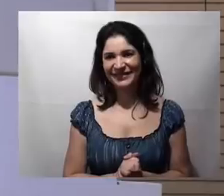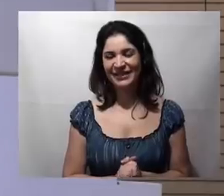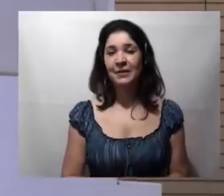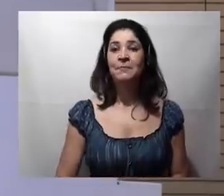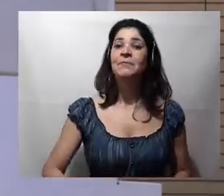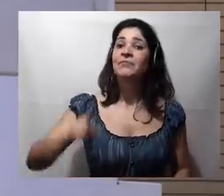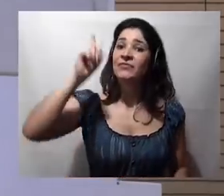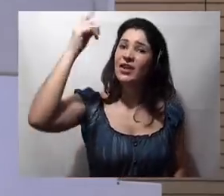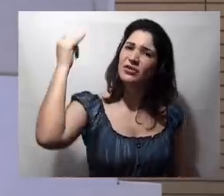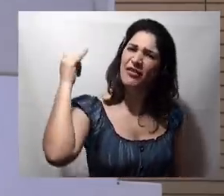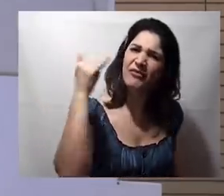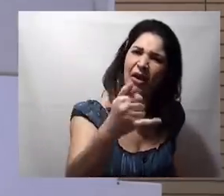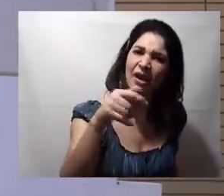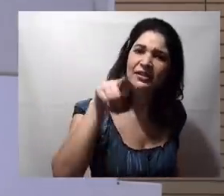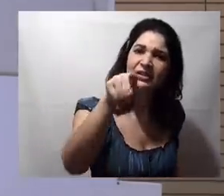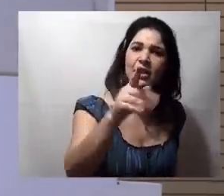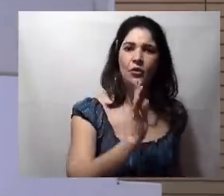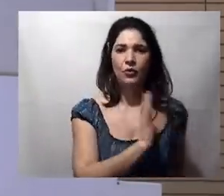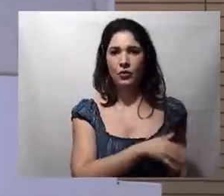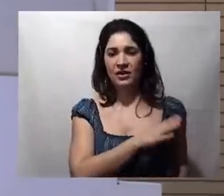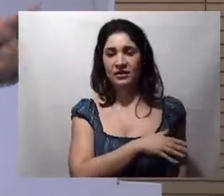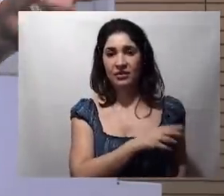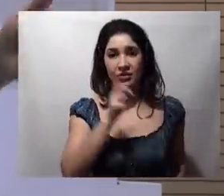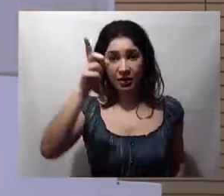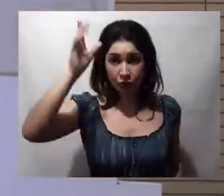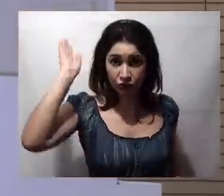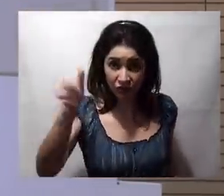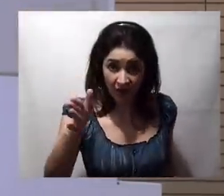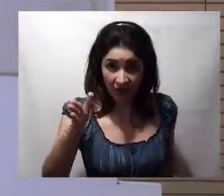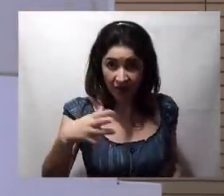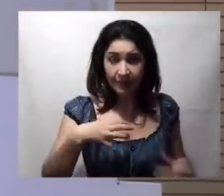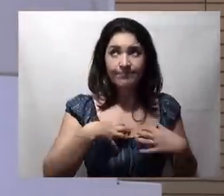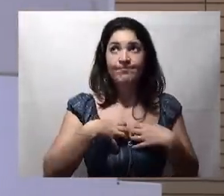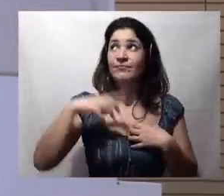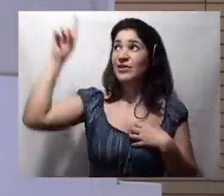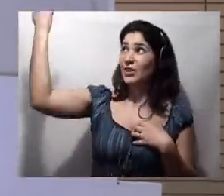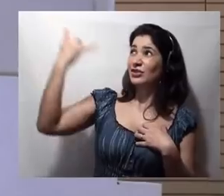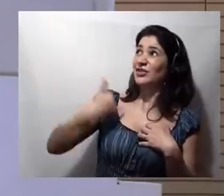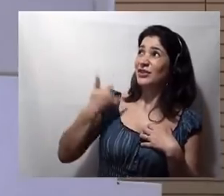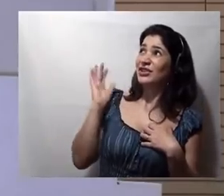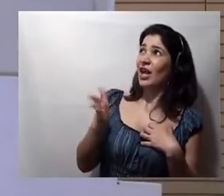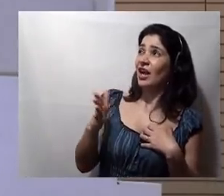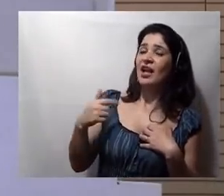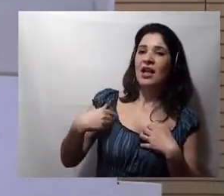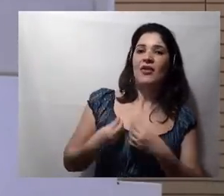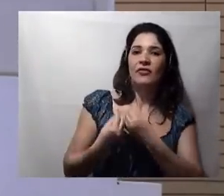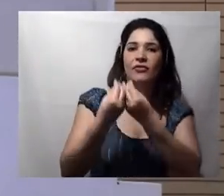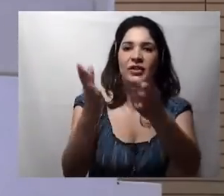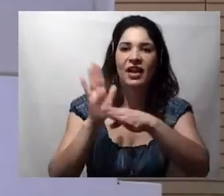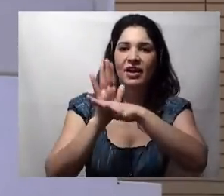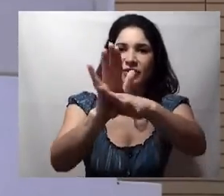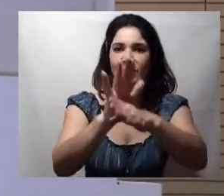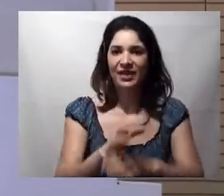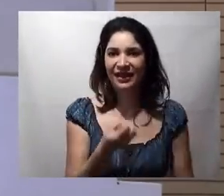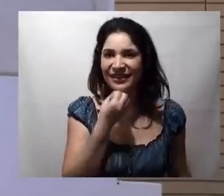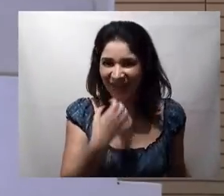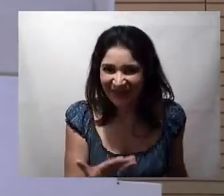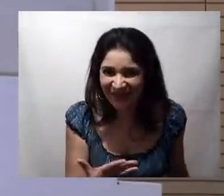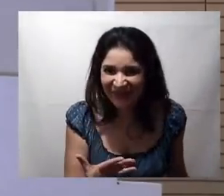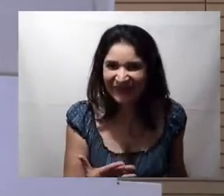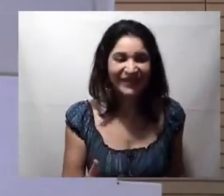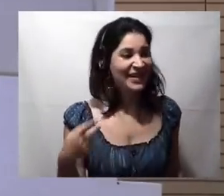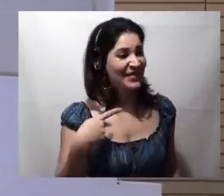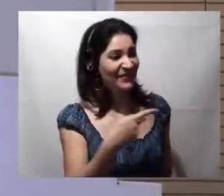e deus falando com você esse já falou manda um zap para mim fala pastor tô garrada nesse negócio tá bom